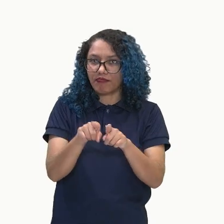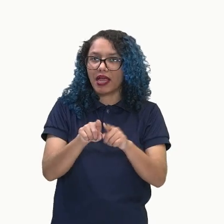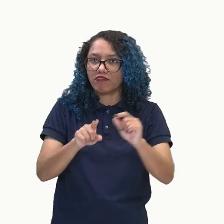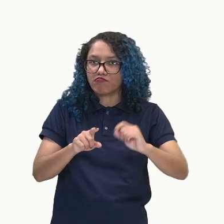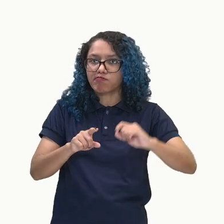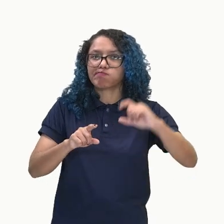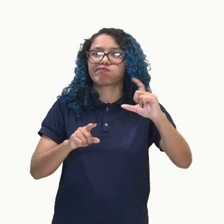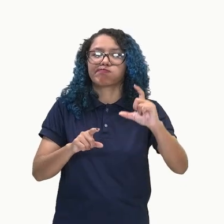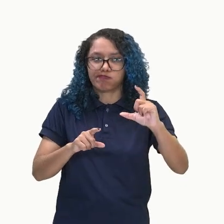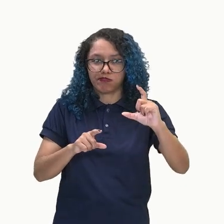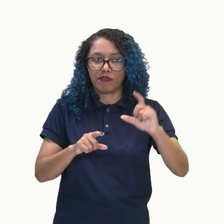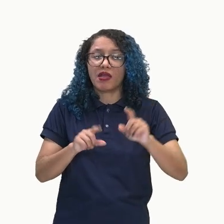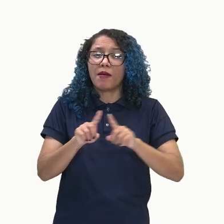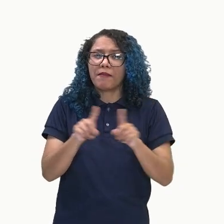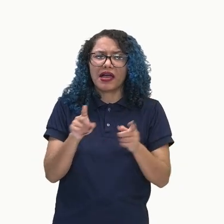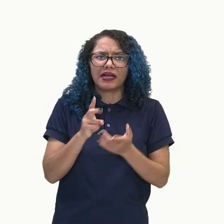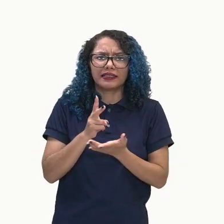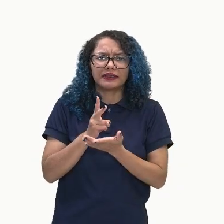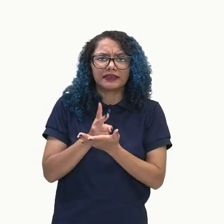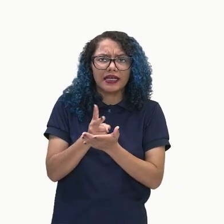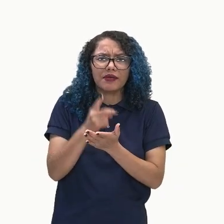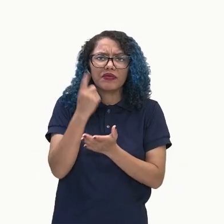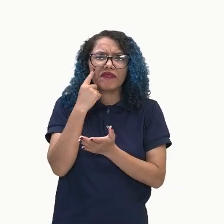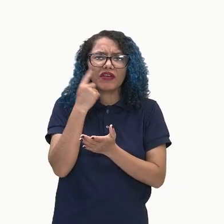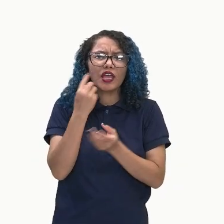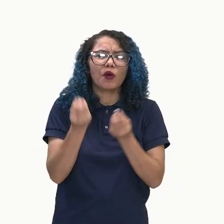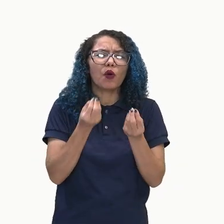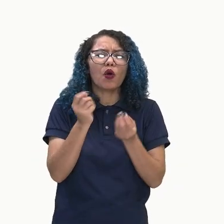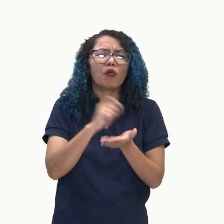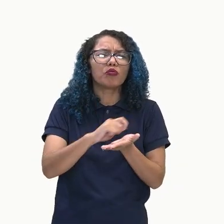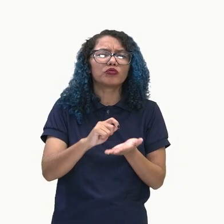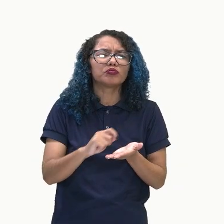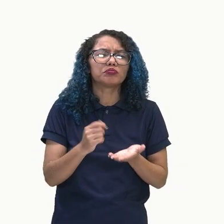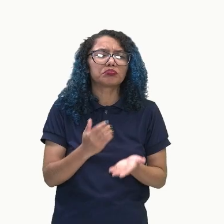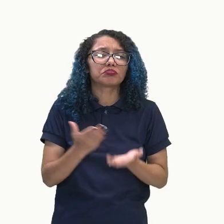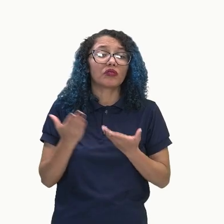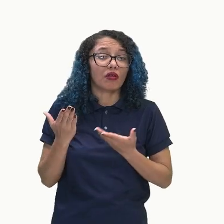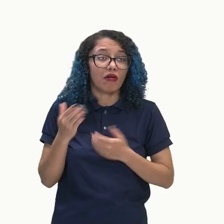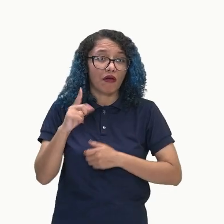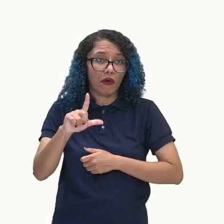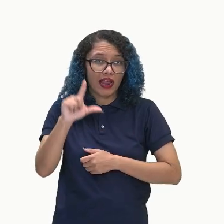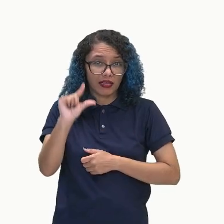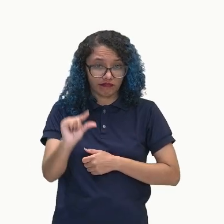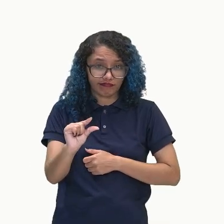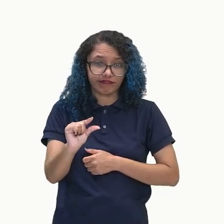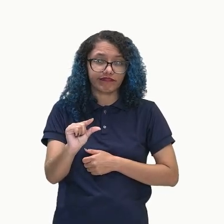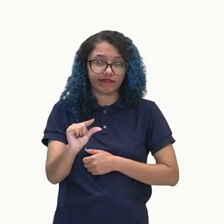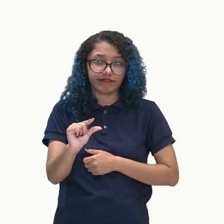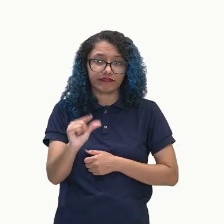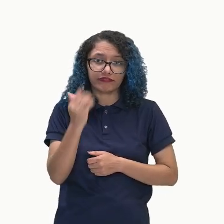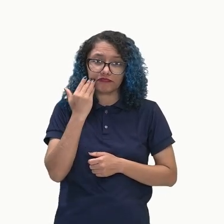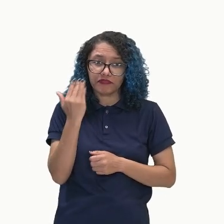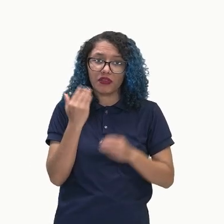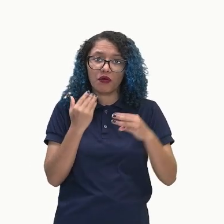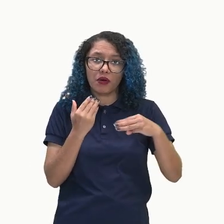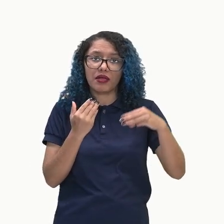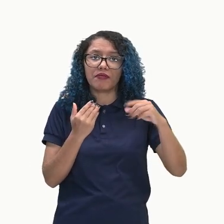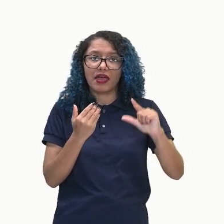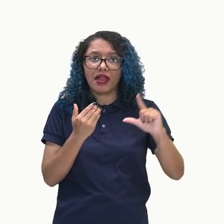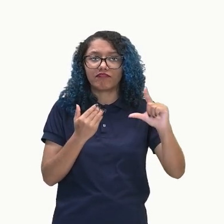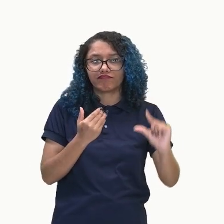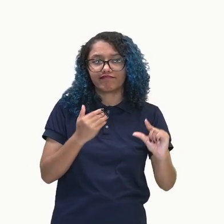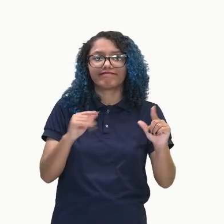vê habitualmente por aí, como eu já disse para vocês? L minúsculo e aqui os 2